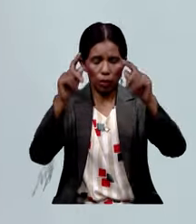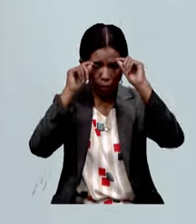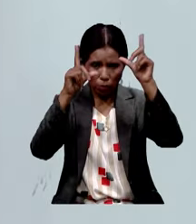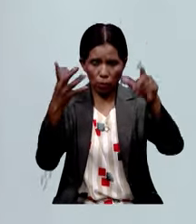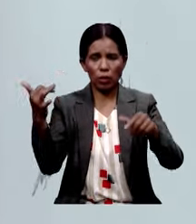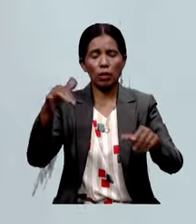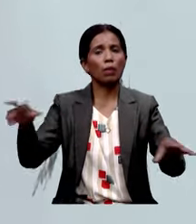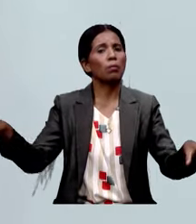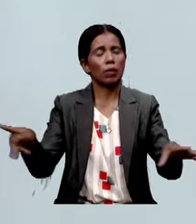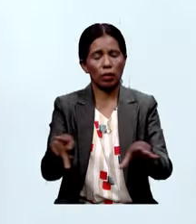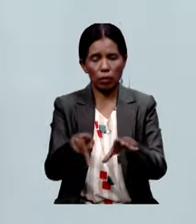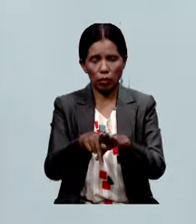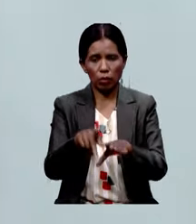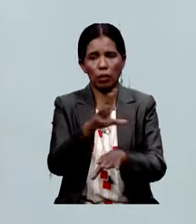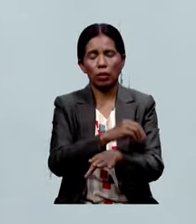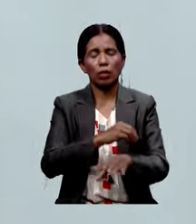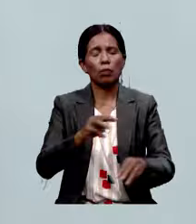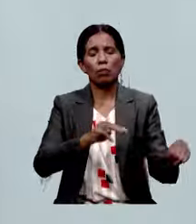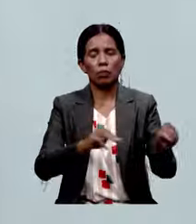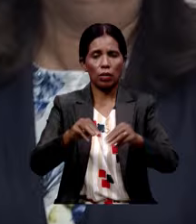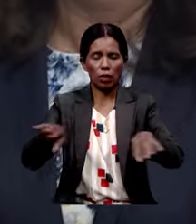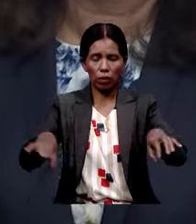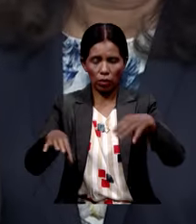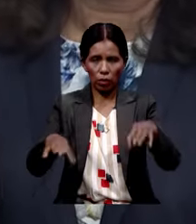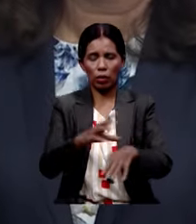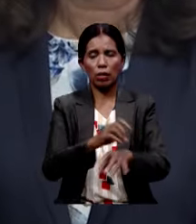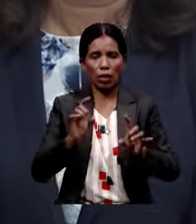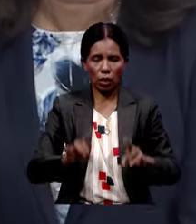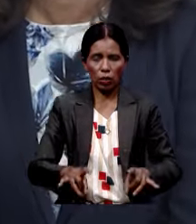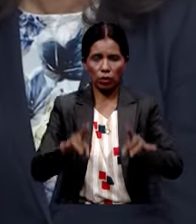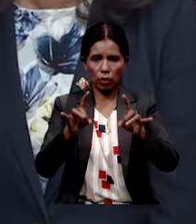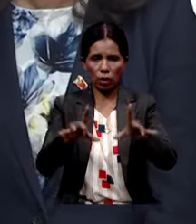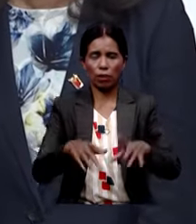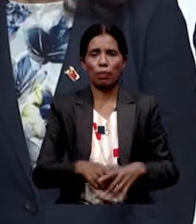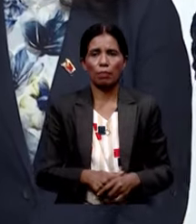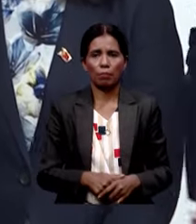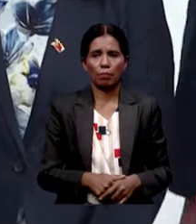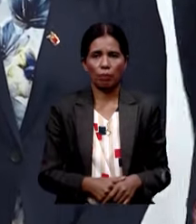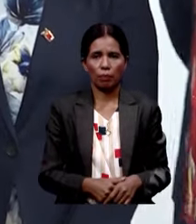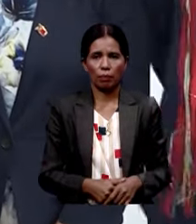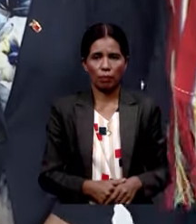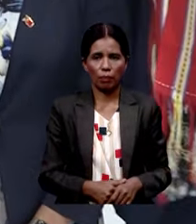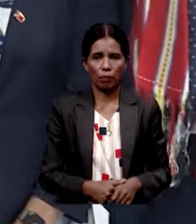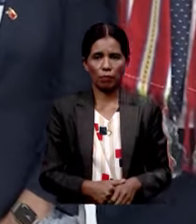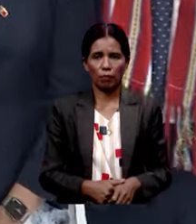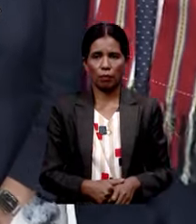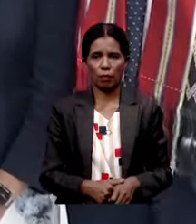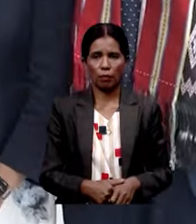siranebe participa e a esquema mobilidade e trabalho pacífico Australia Kapalm. Santina de Jesus, Marito da Costa, GMN.